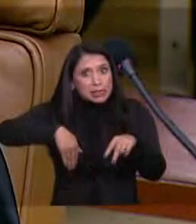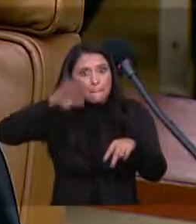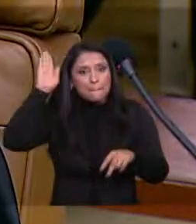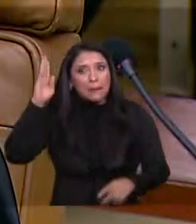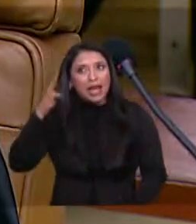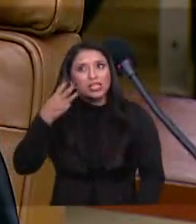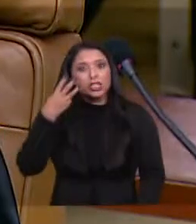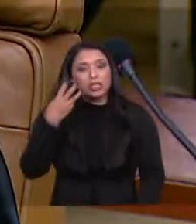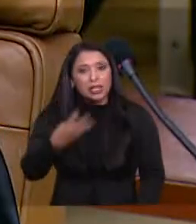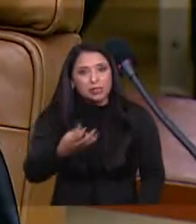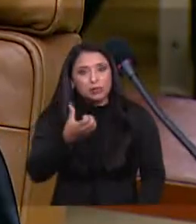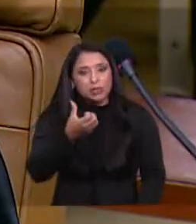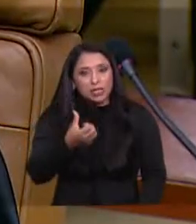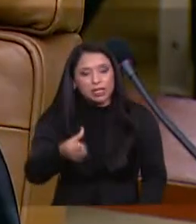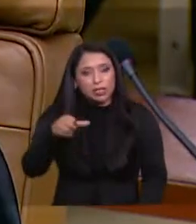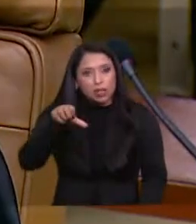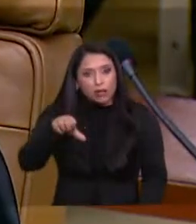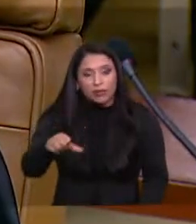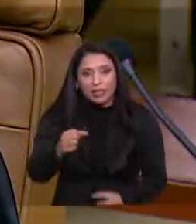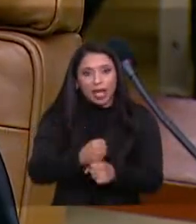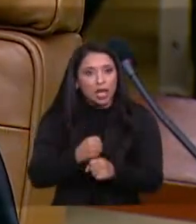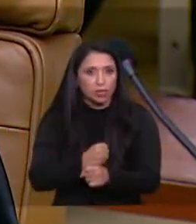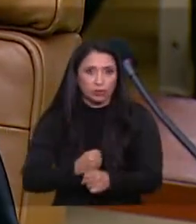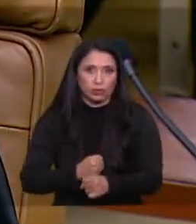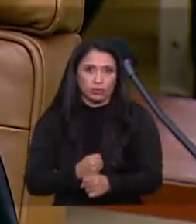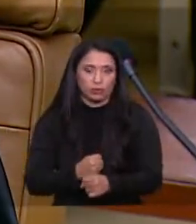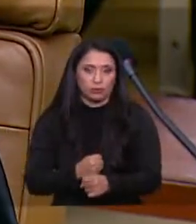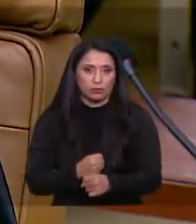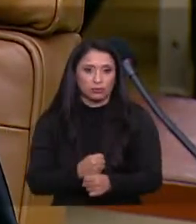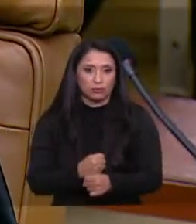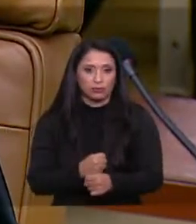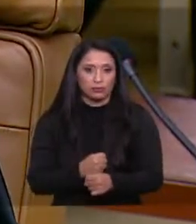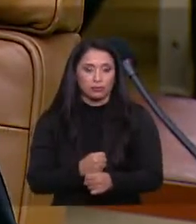a 3690 anos